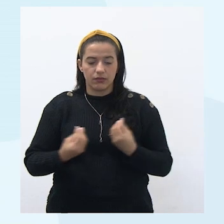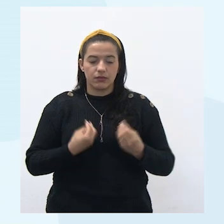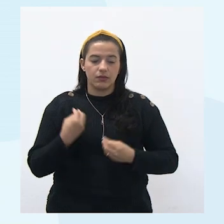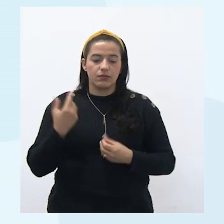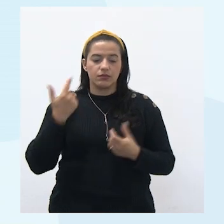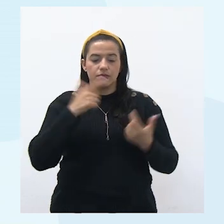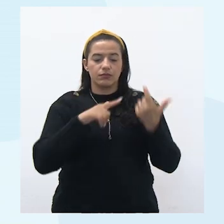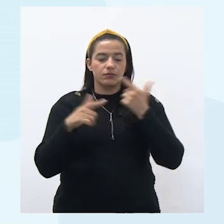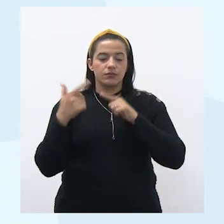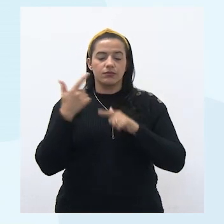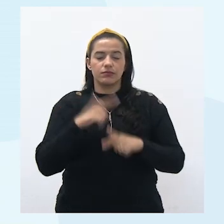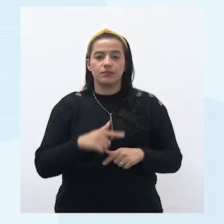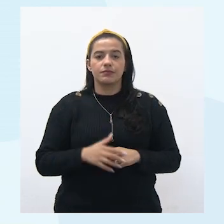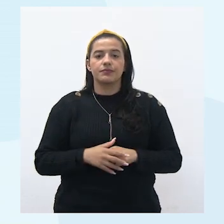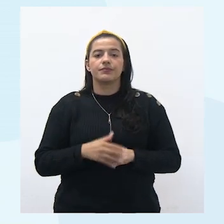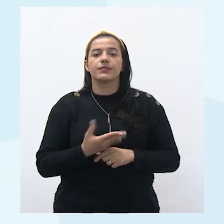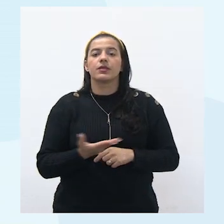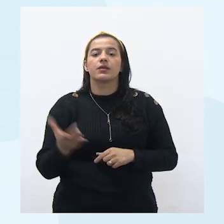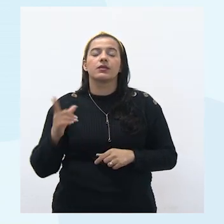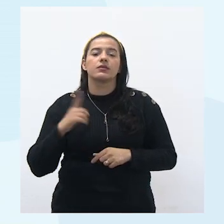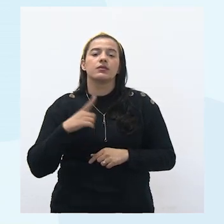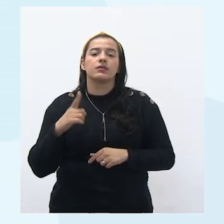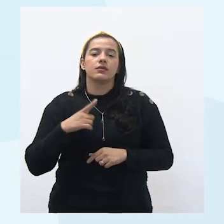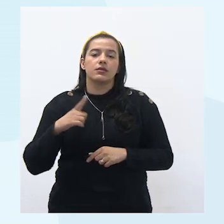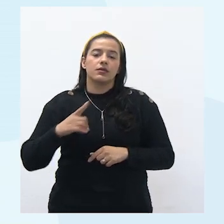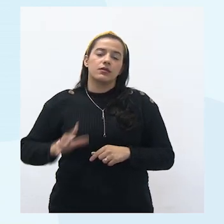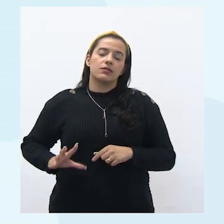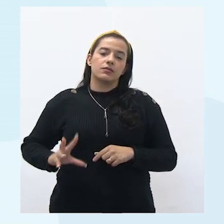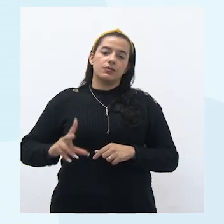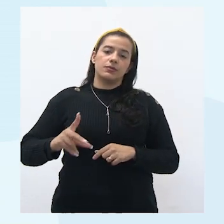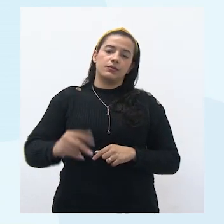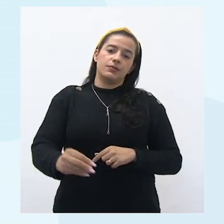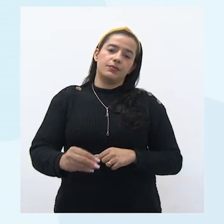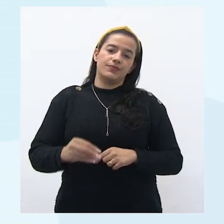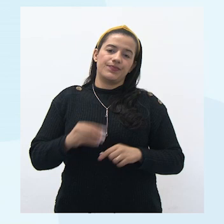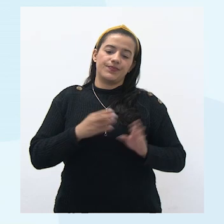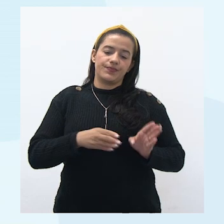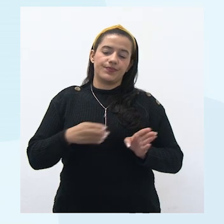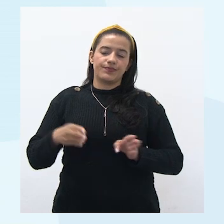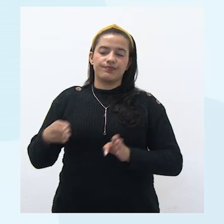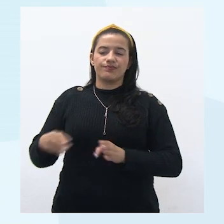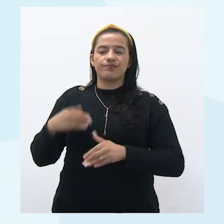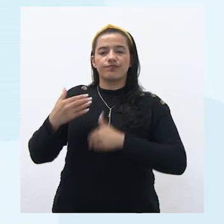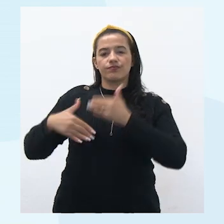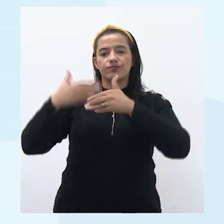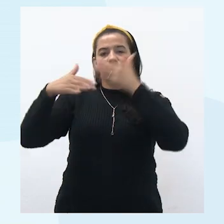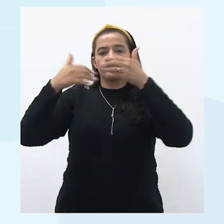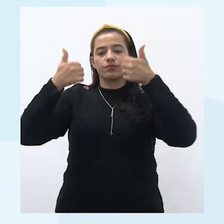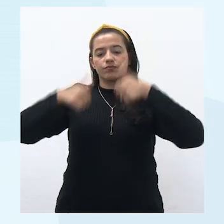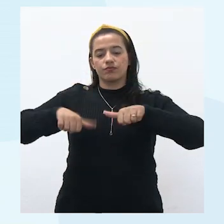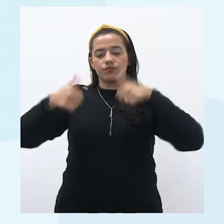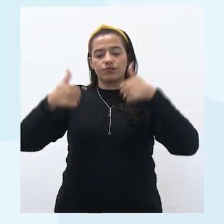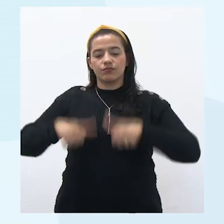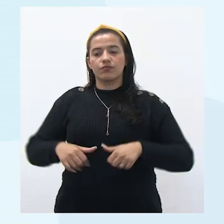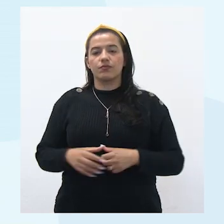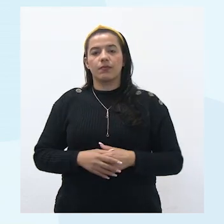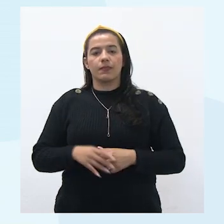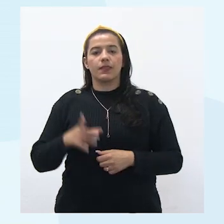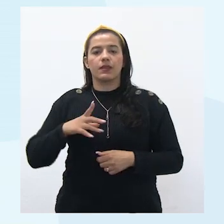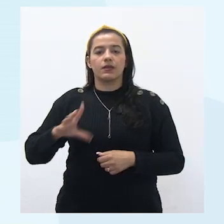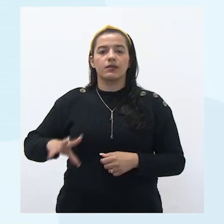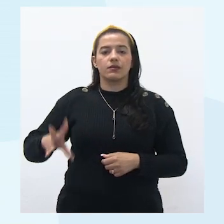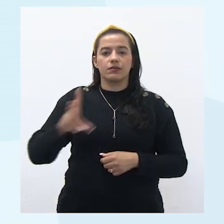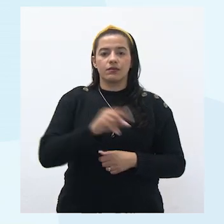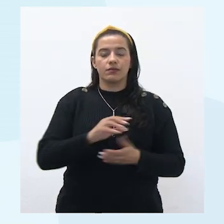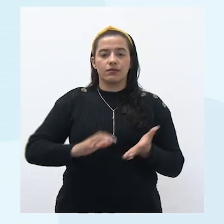acontecendo, para como ele está se relacionando com esse processo, é a autoavaliação. Então, aí ele faz